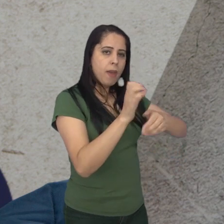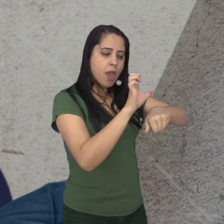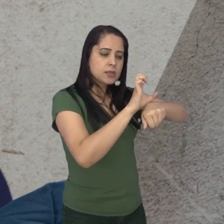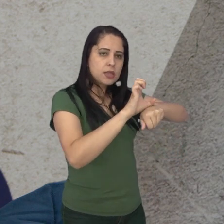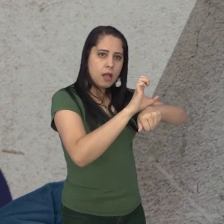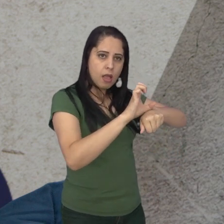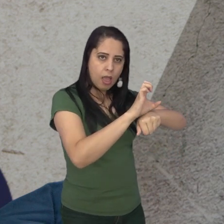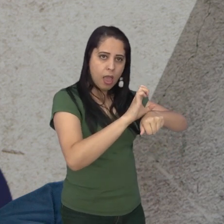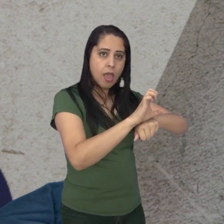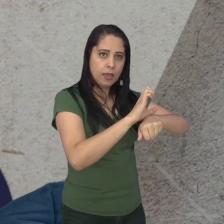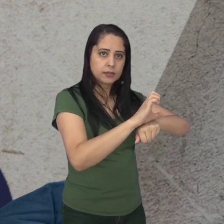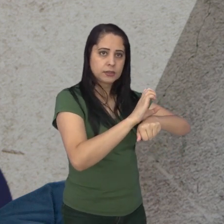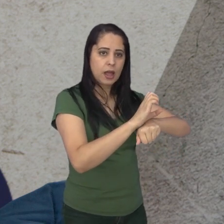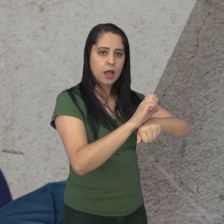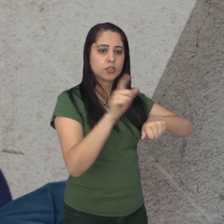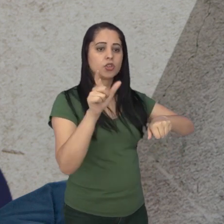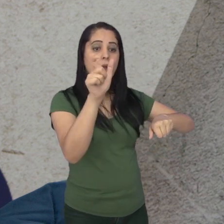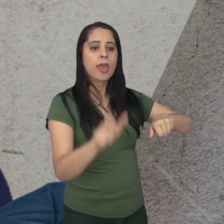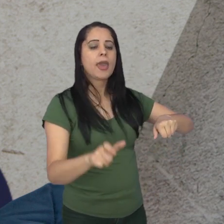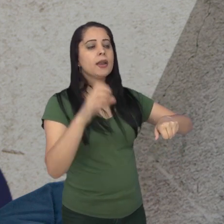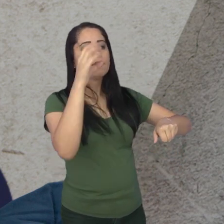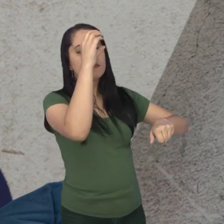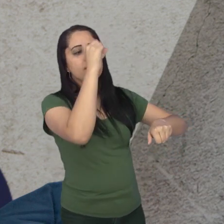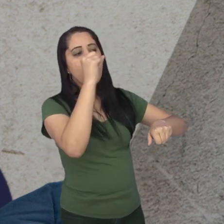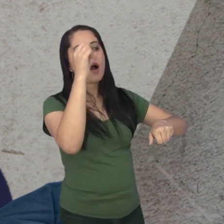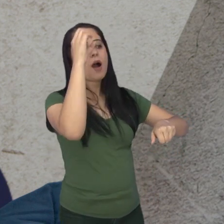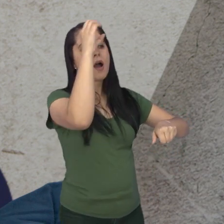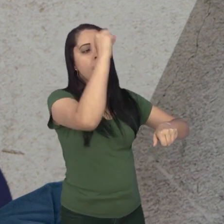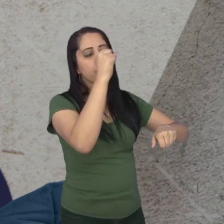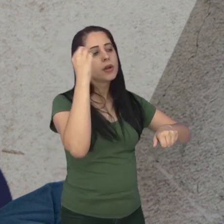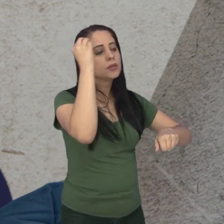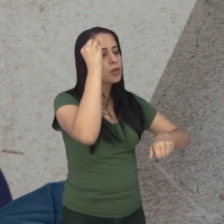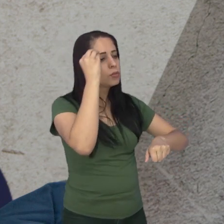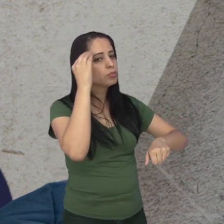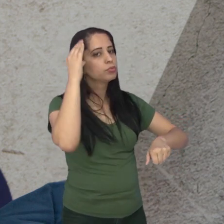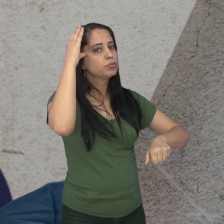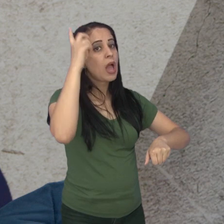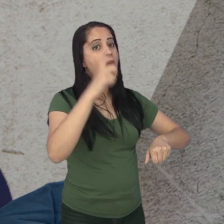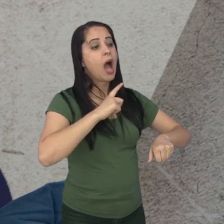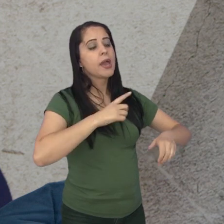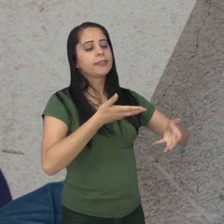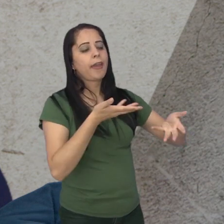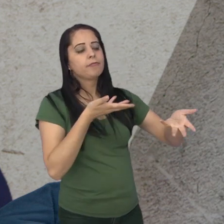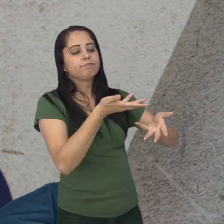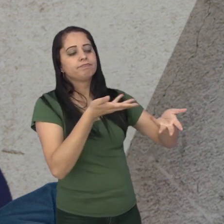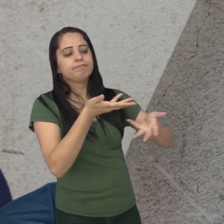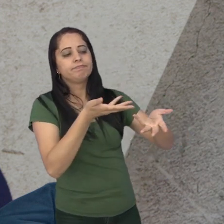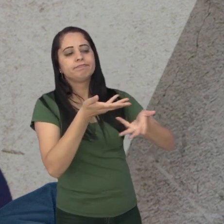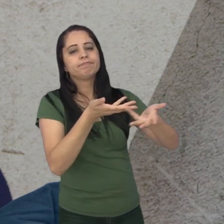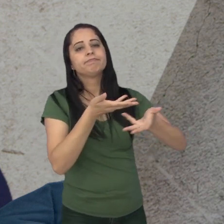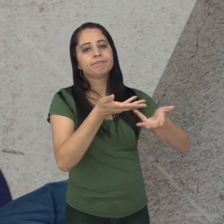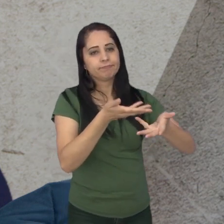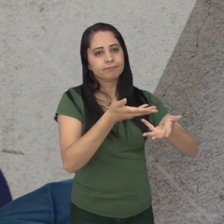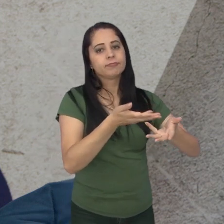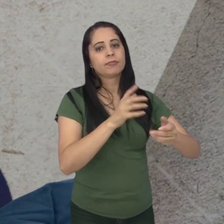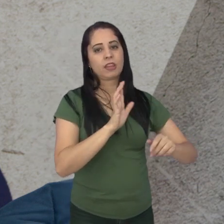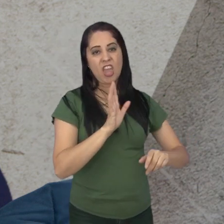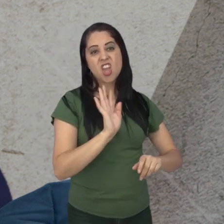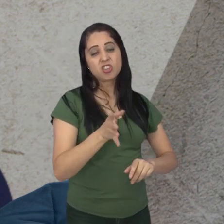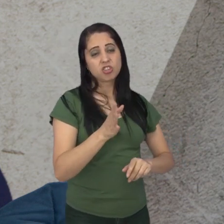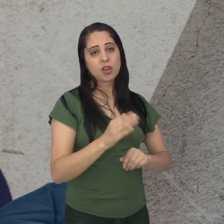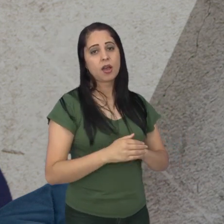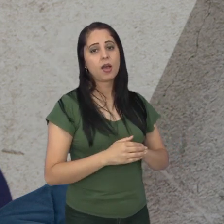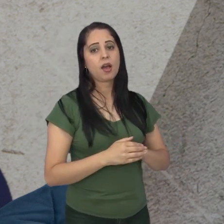ele já vai trazer esse conhecimento com várias outras pessoas, né? Então, a partir dali, ele já começa a construir